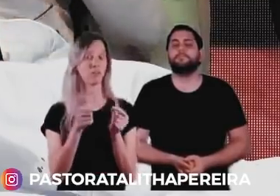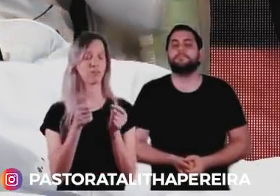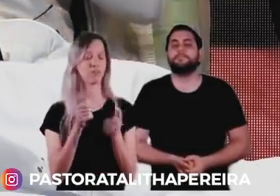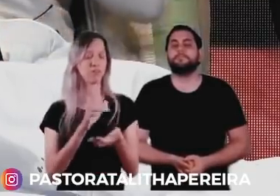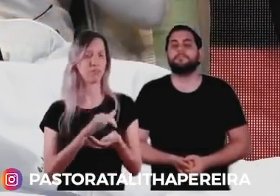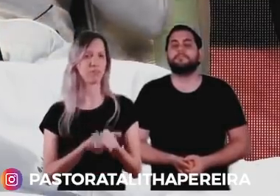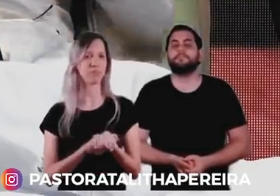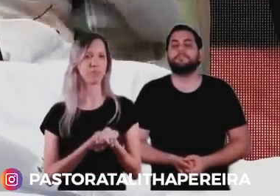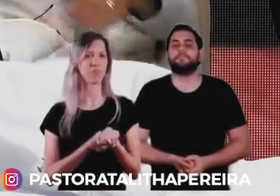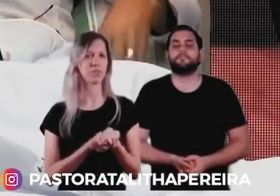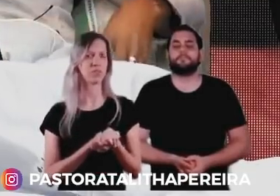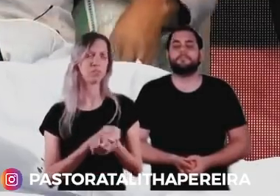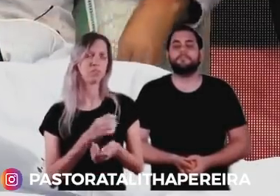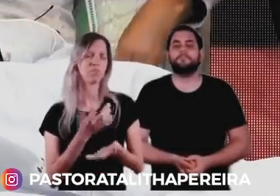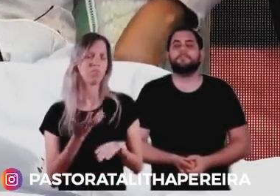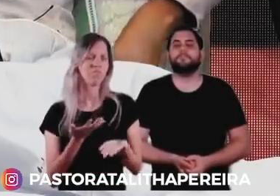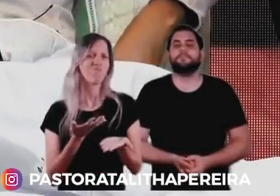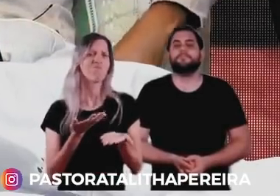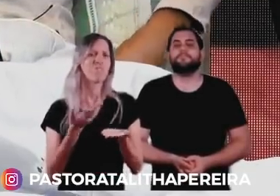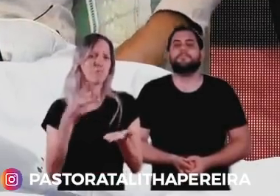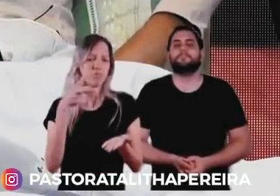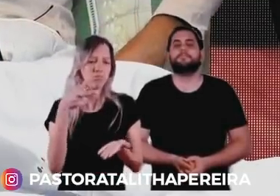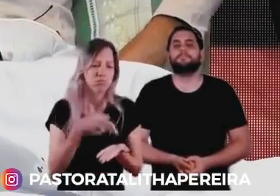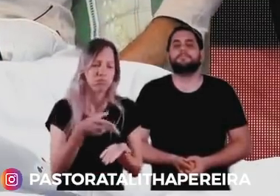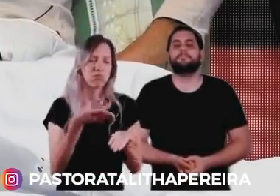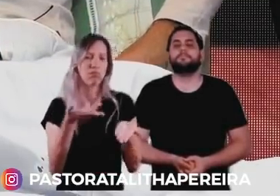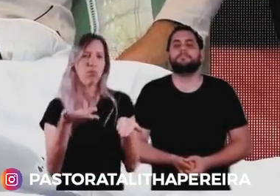né? Quebra